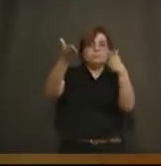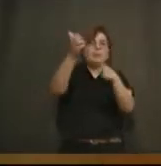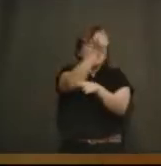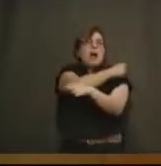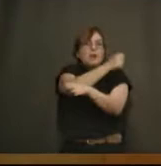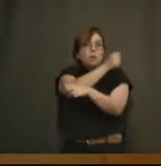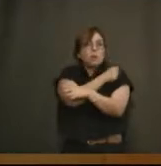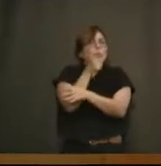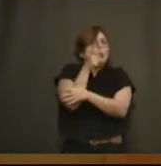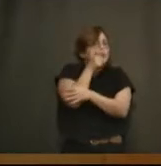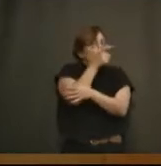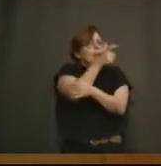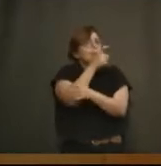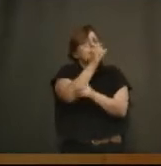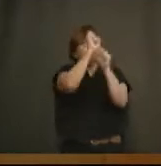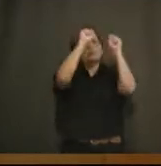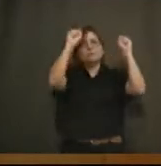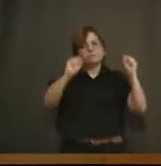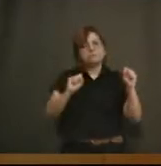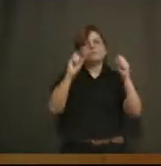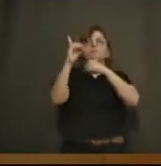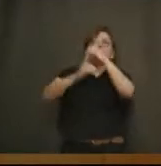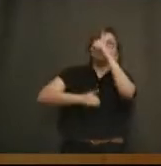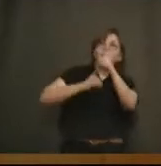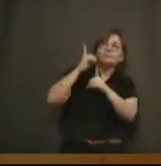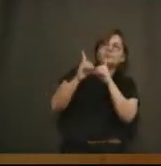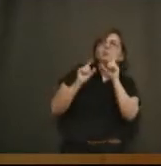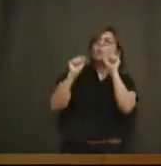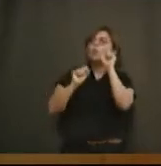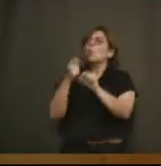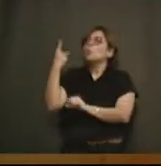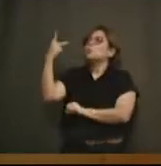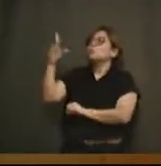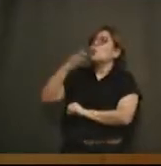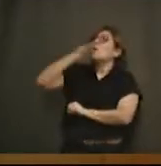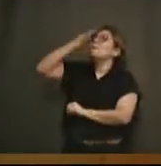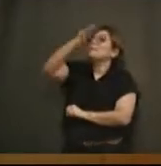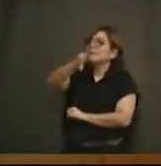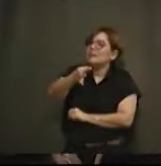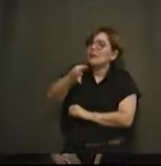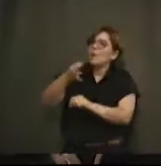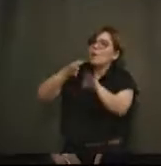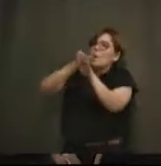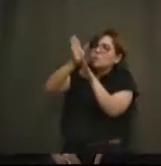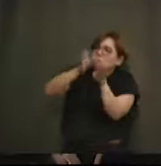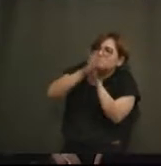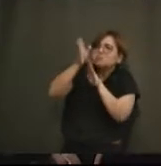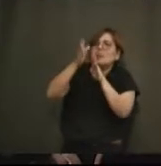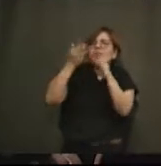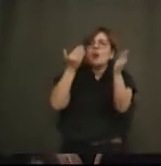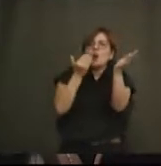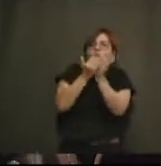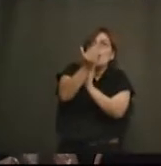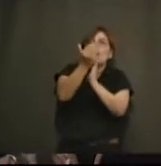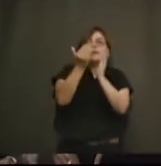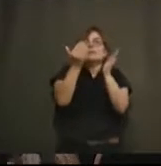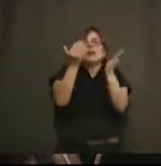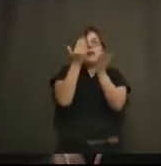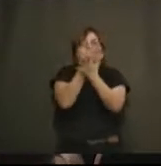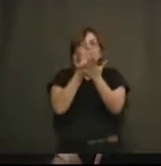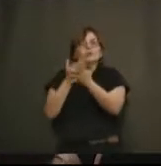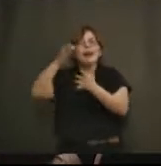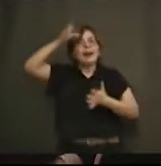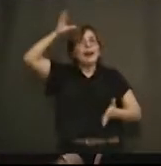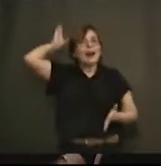sistemas dinâmicos, o que o senhor sugere para esses alunos que querem começar a estudar, que são calouros? Uma palavra